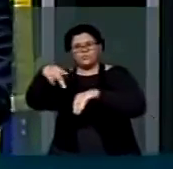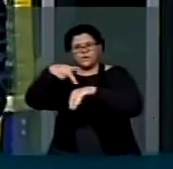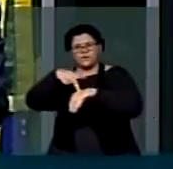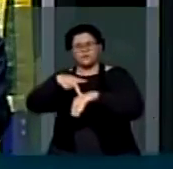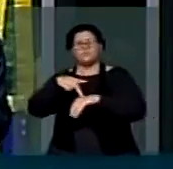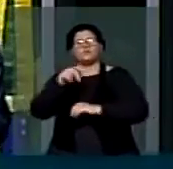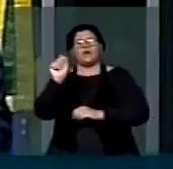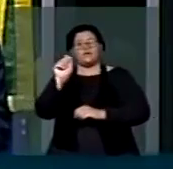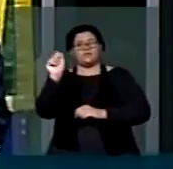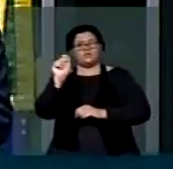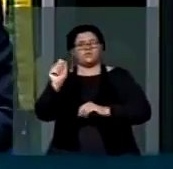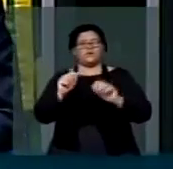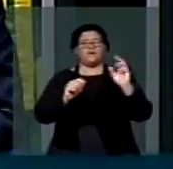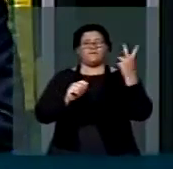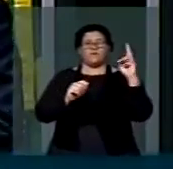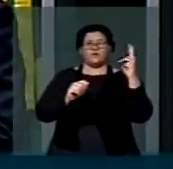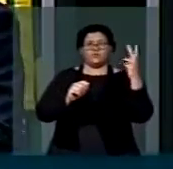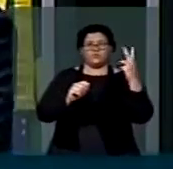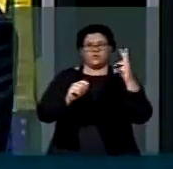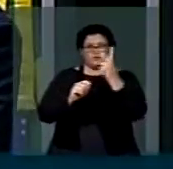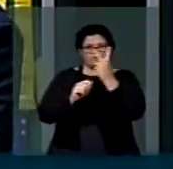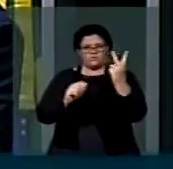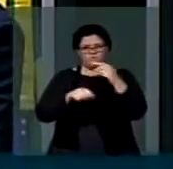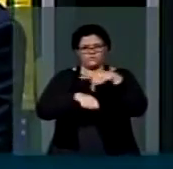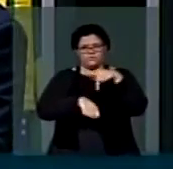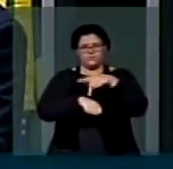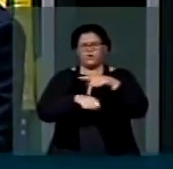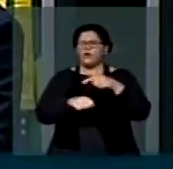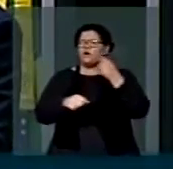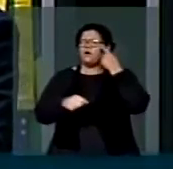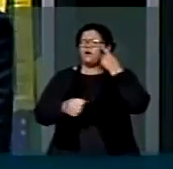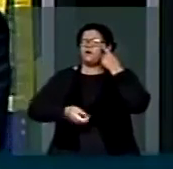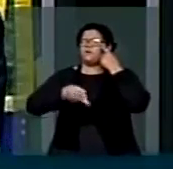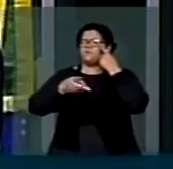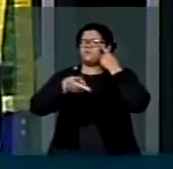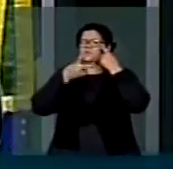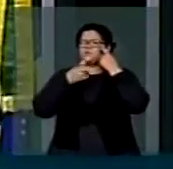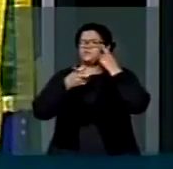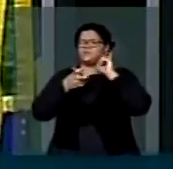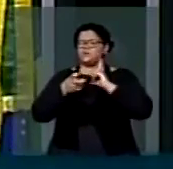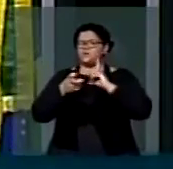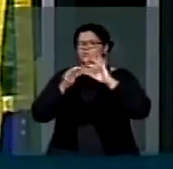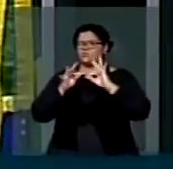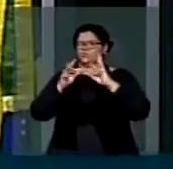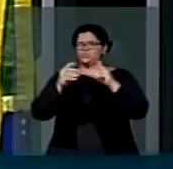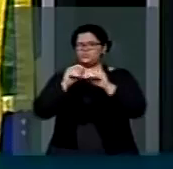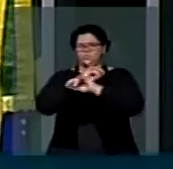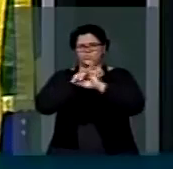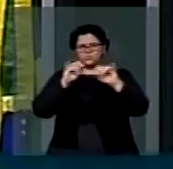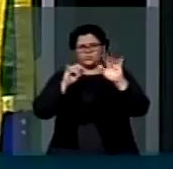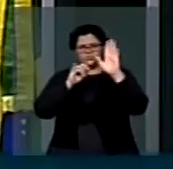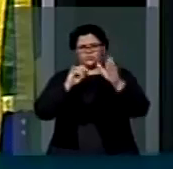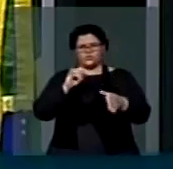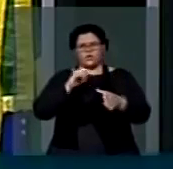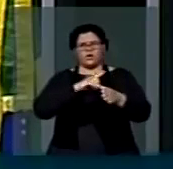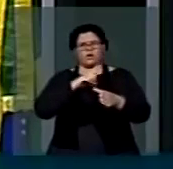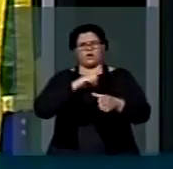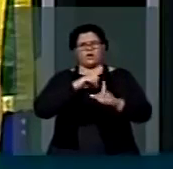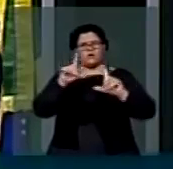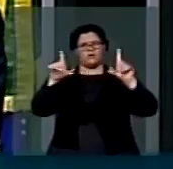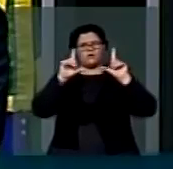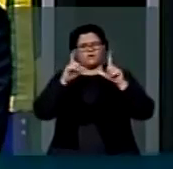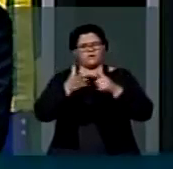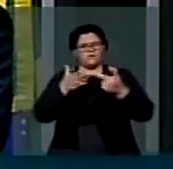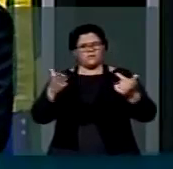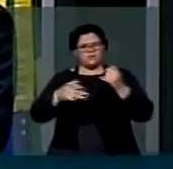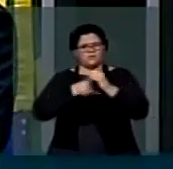que percebiam na sua conta aquilo que estava publicado diretamente, e ela